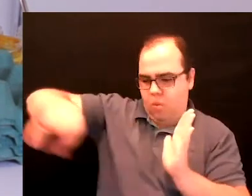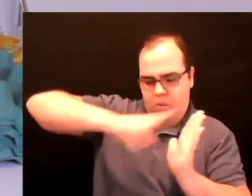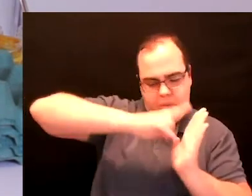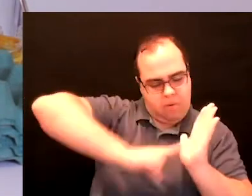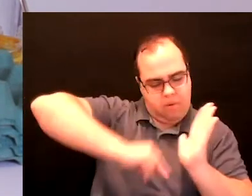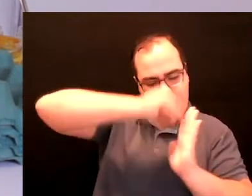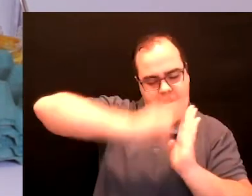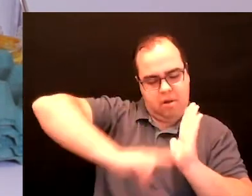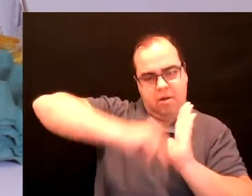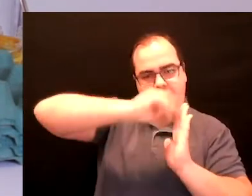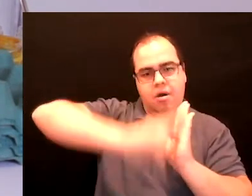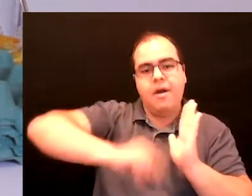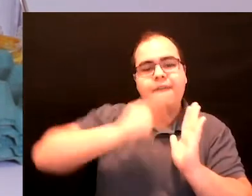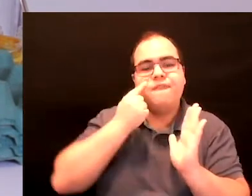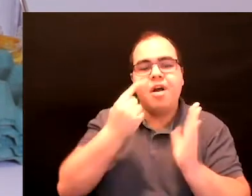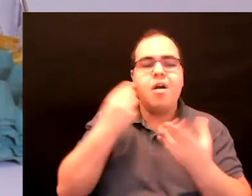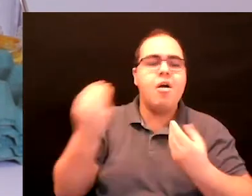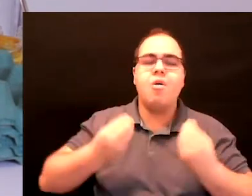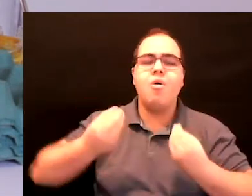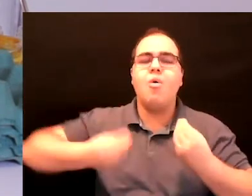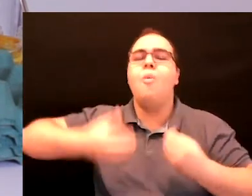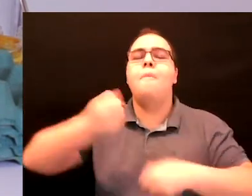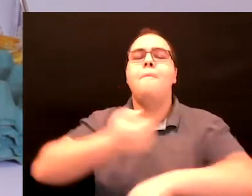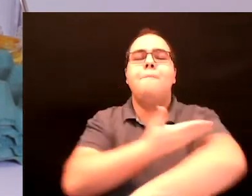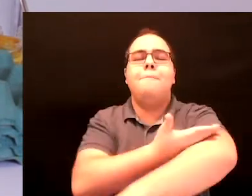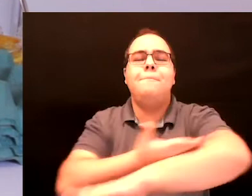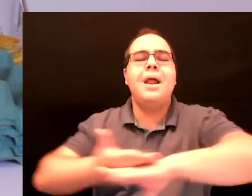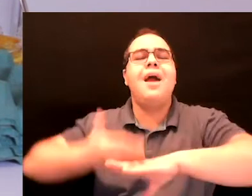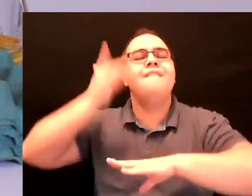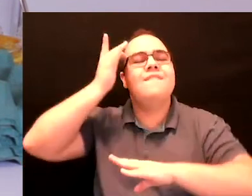pincel. Qual que é a ideia? O branco, né,